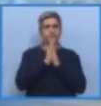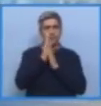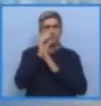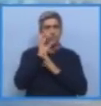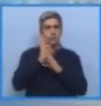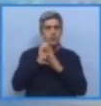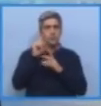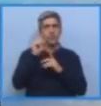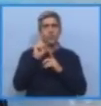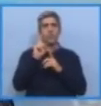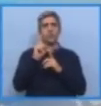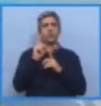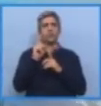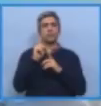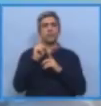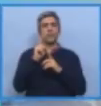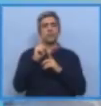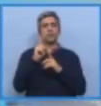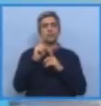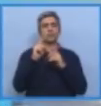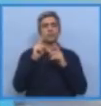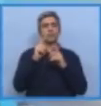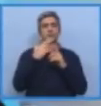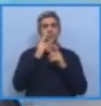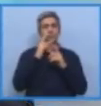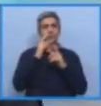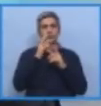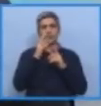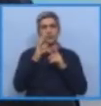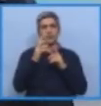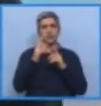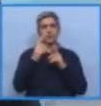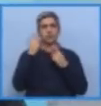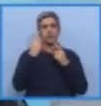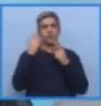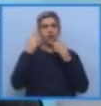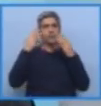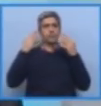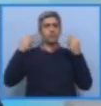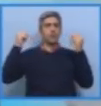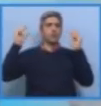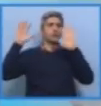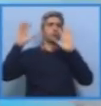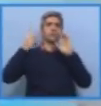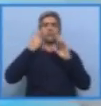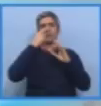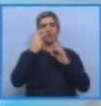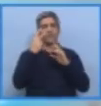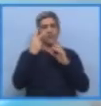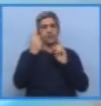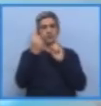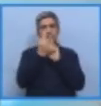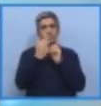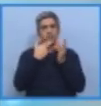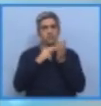Jesus, deixa de ser, passo a expressão e peço perdão por ela, algo de abstrato e torna-se uma pessoa viva,